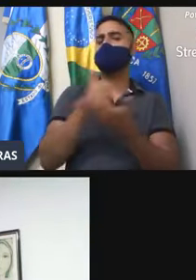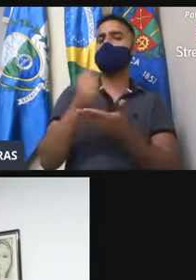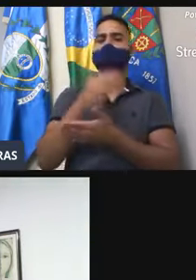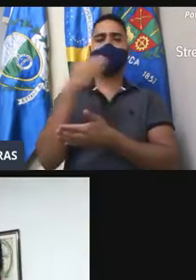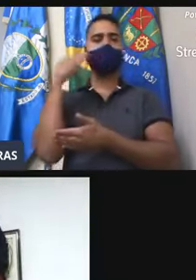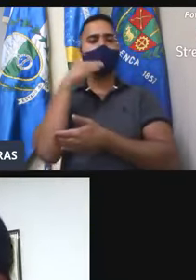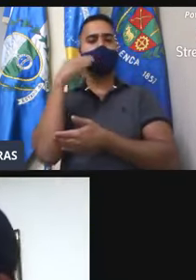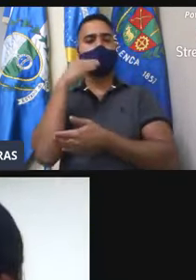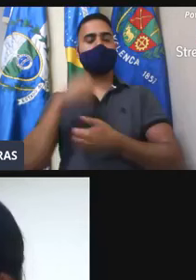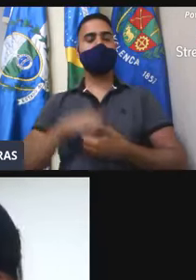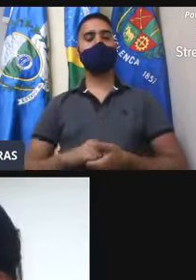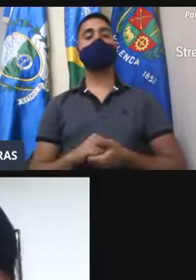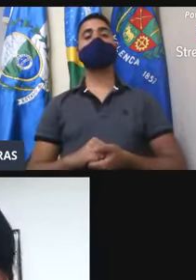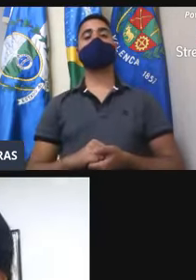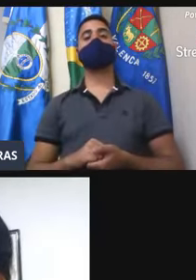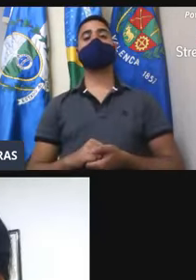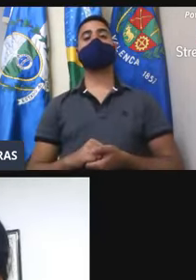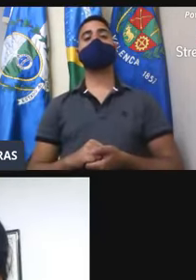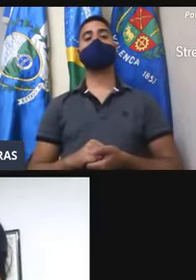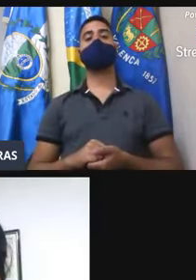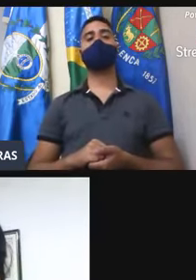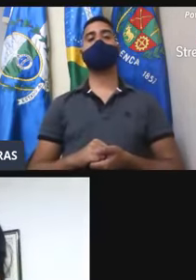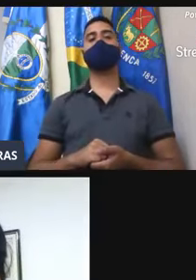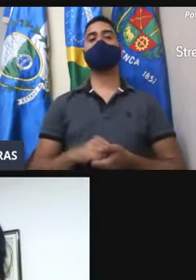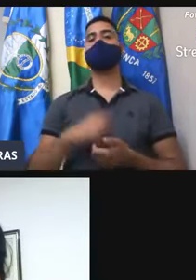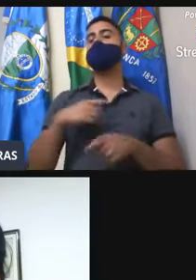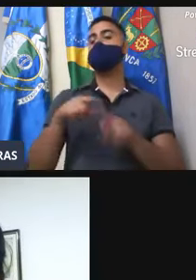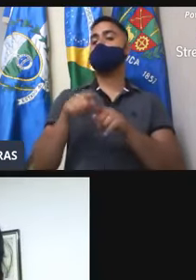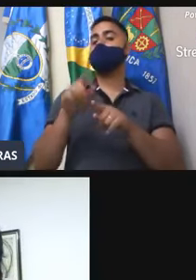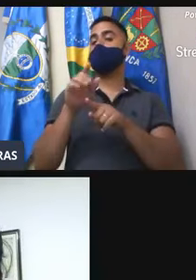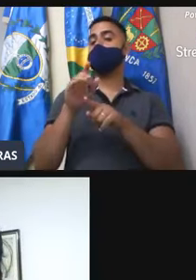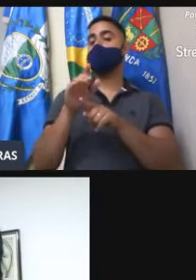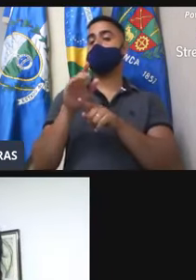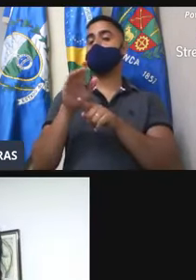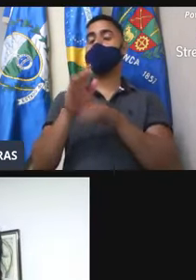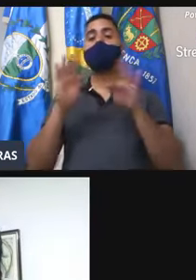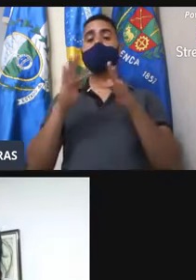emergencial na sede do cadastro Bolsa Família,